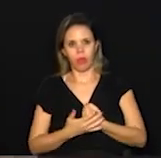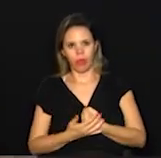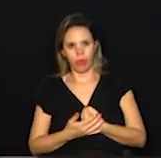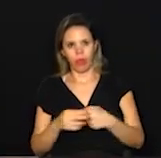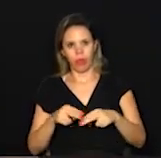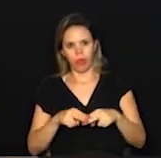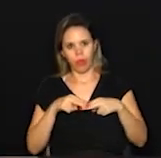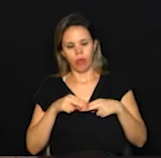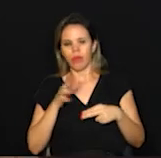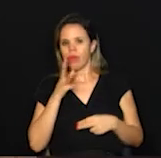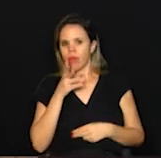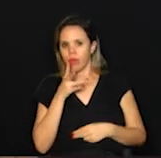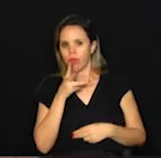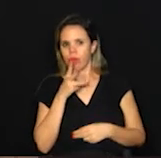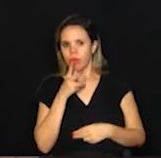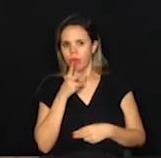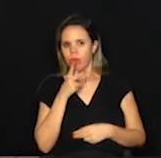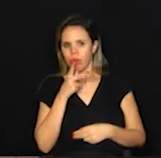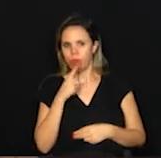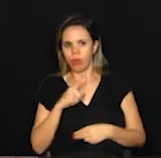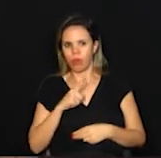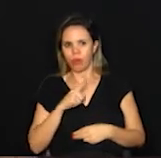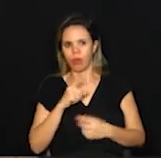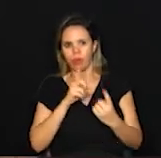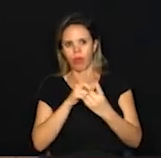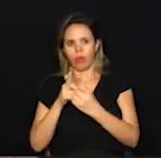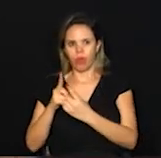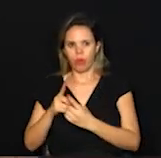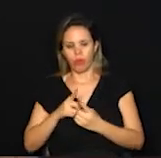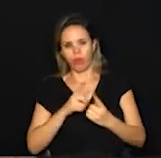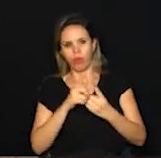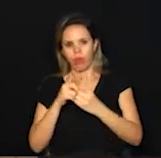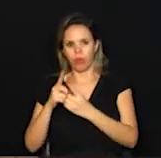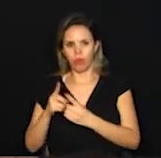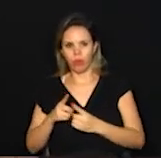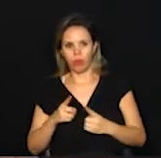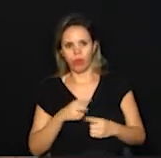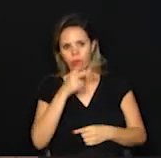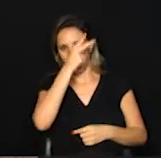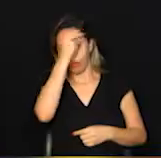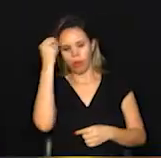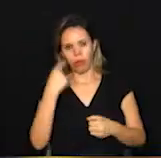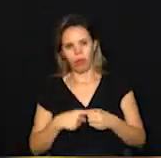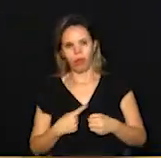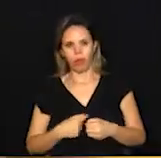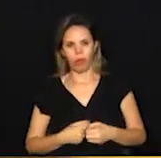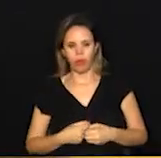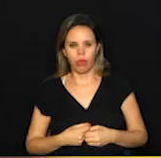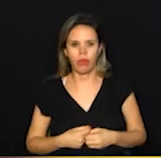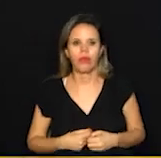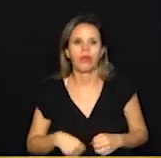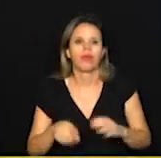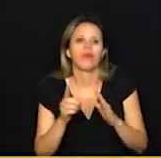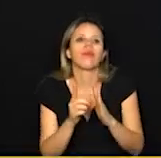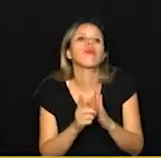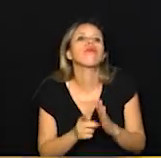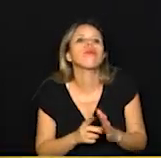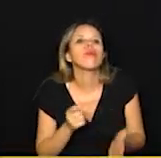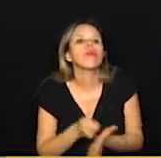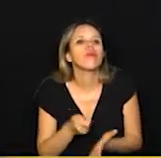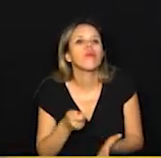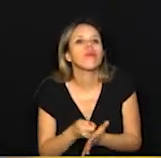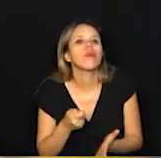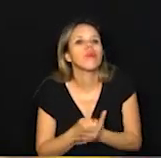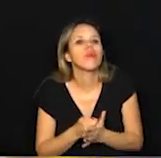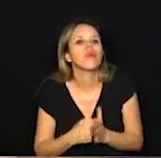por conta da morosidade que está tendo no serviço público da Prefeitura Municipal. Por determinação exigida